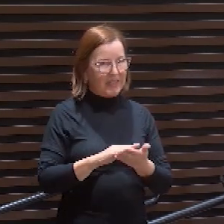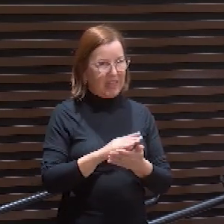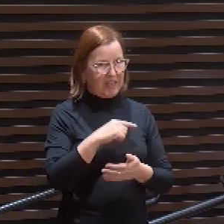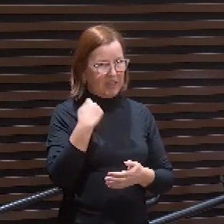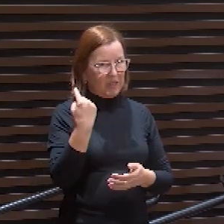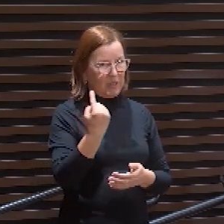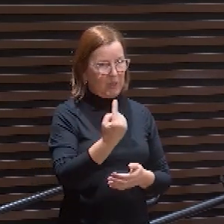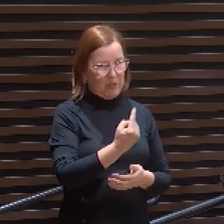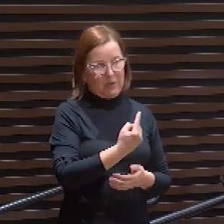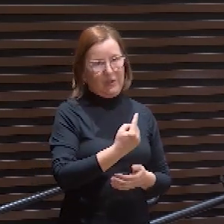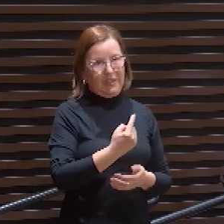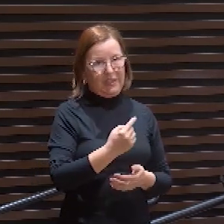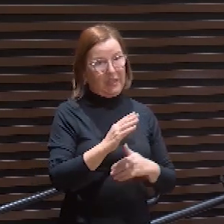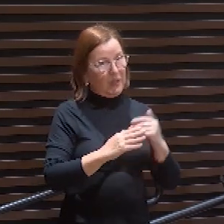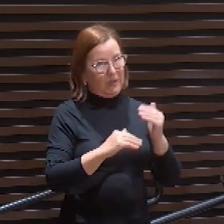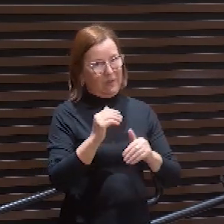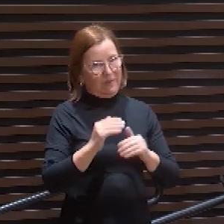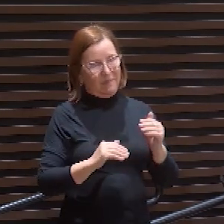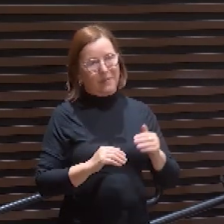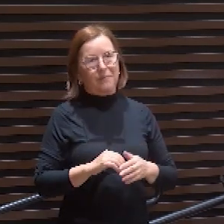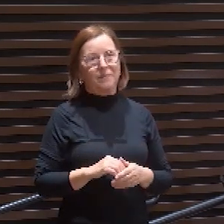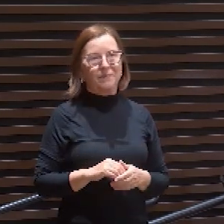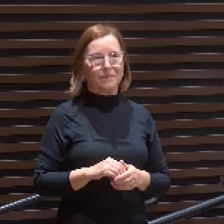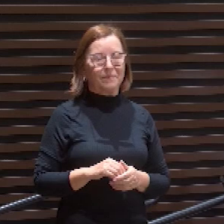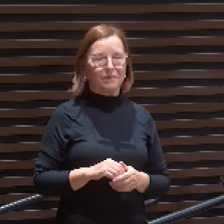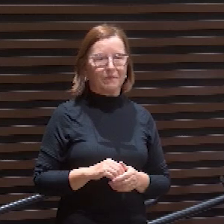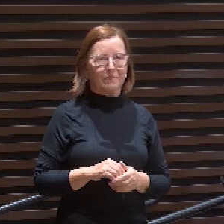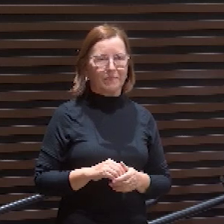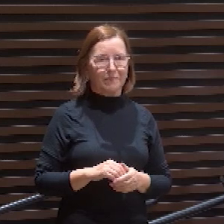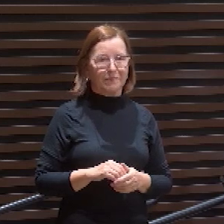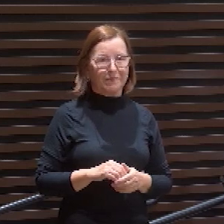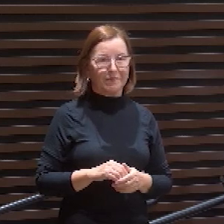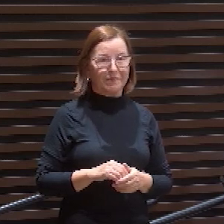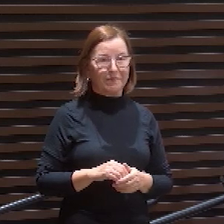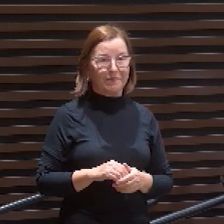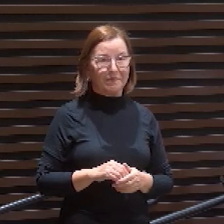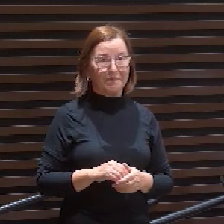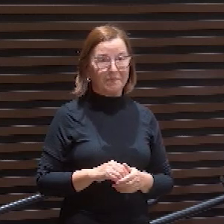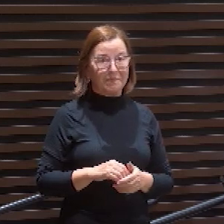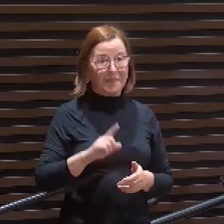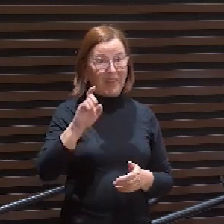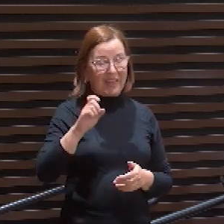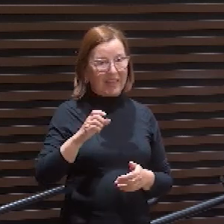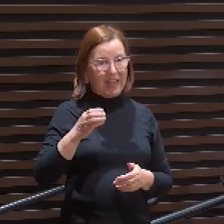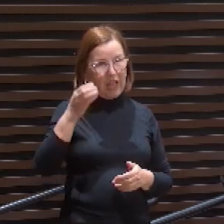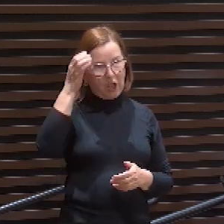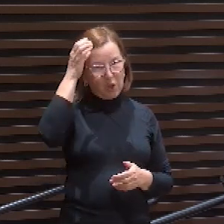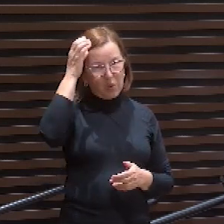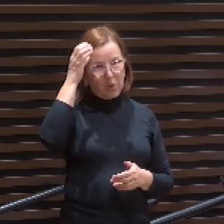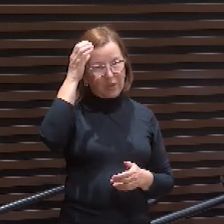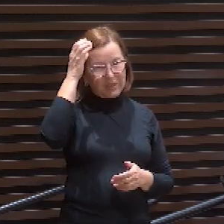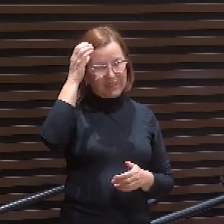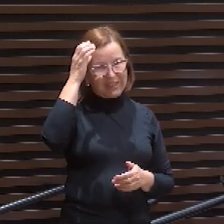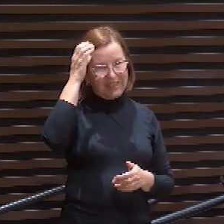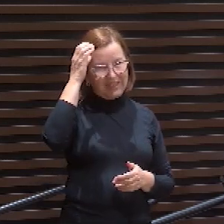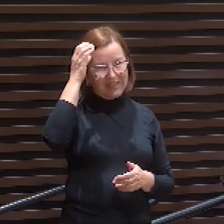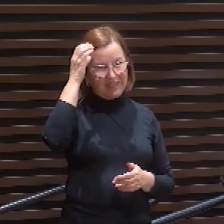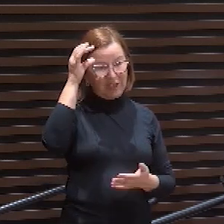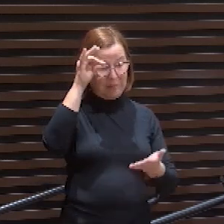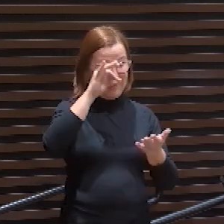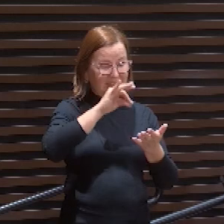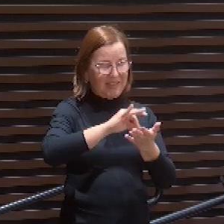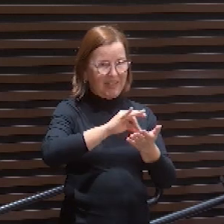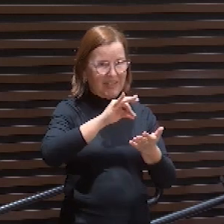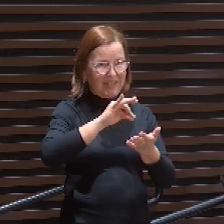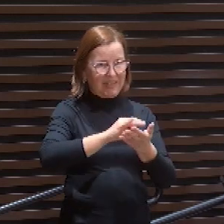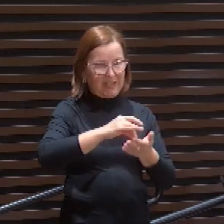É a consciência de uma outra realidade que